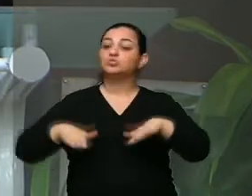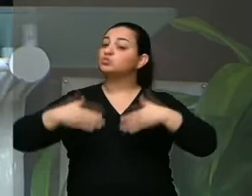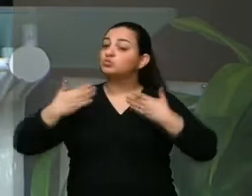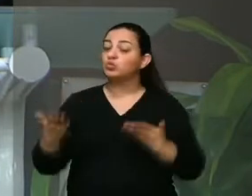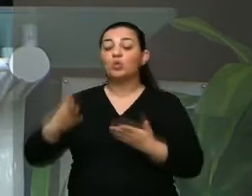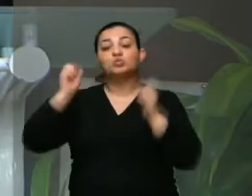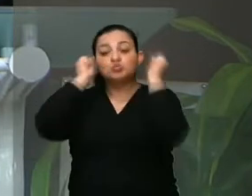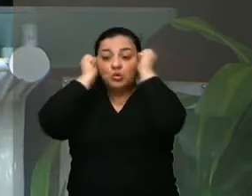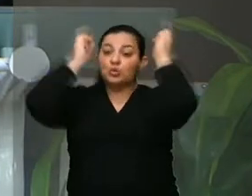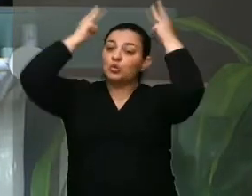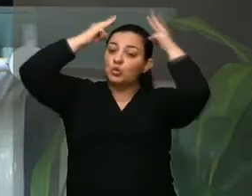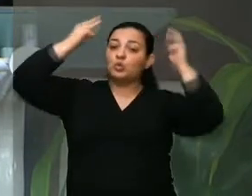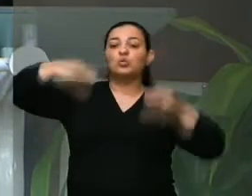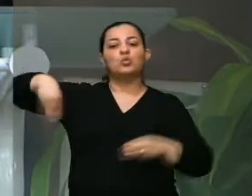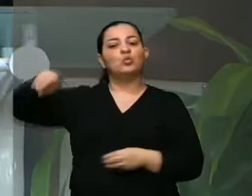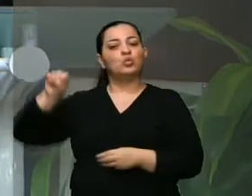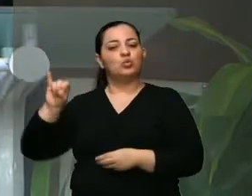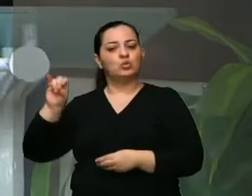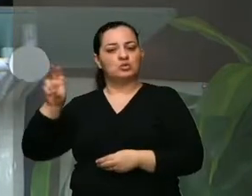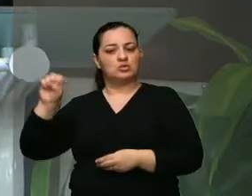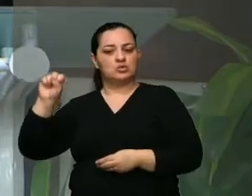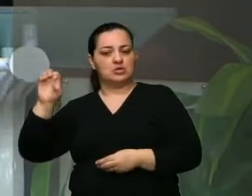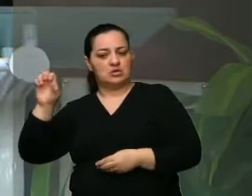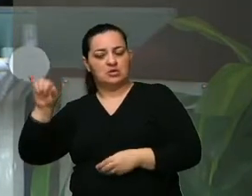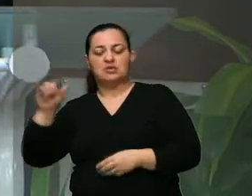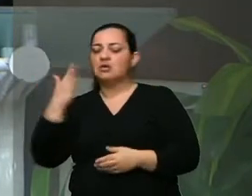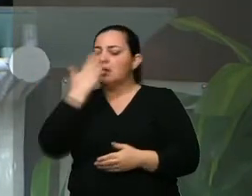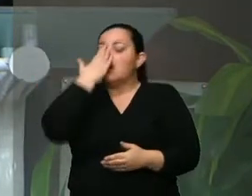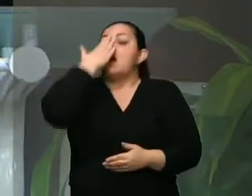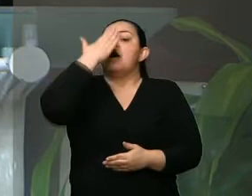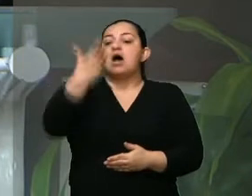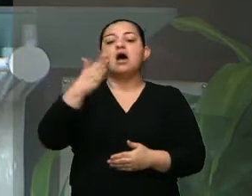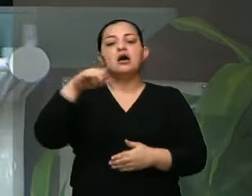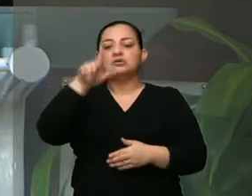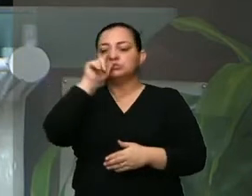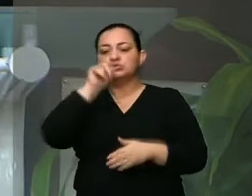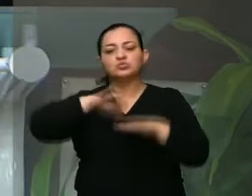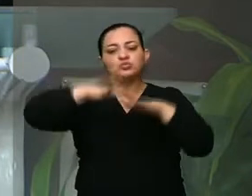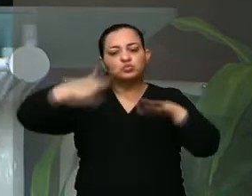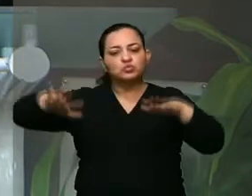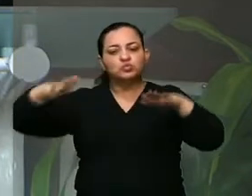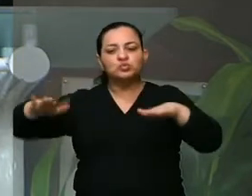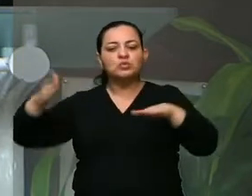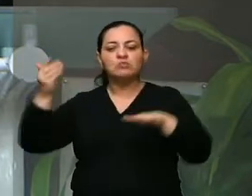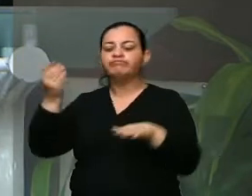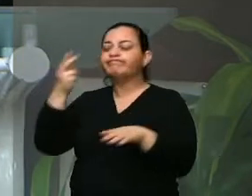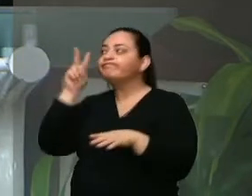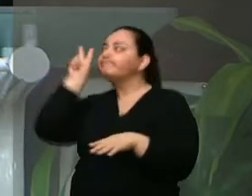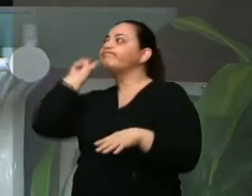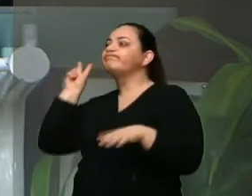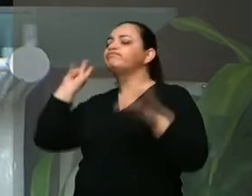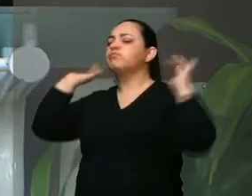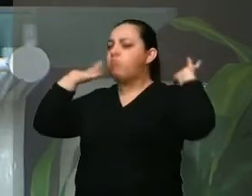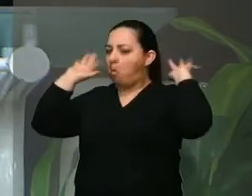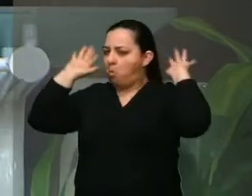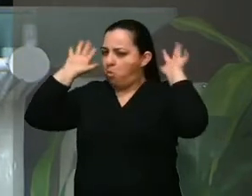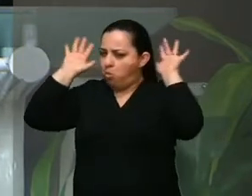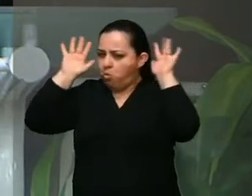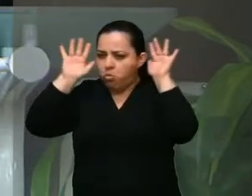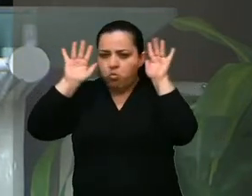moisés chega diante do mar vermelho atrás dele vinha o exército para